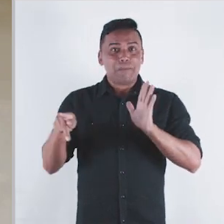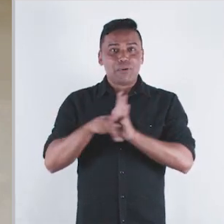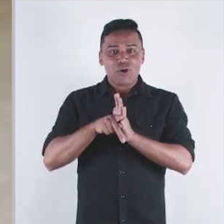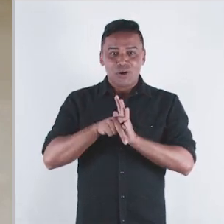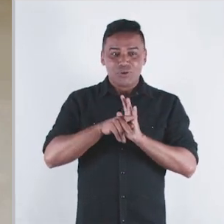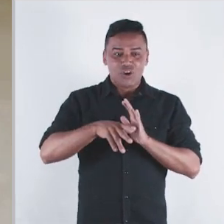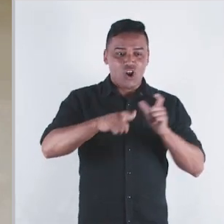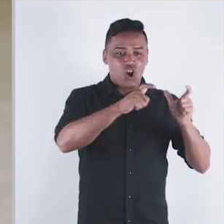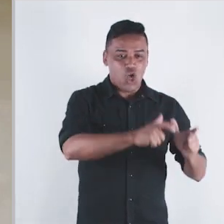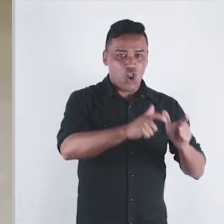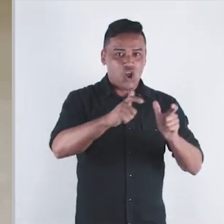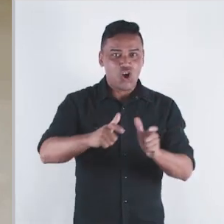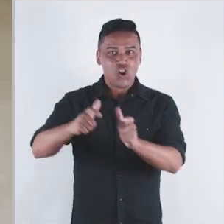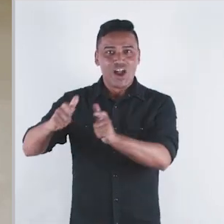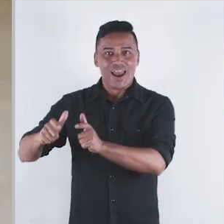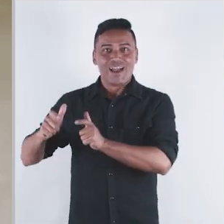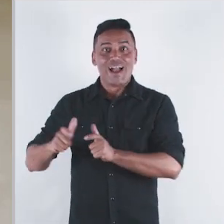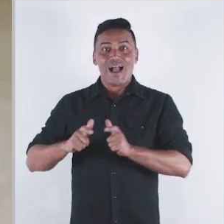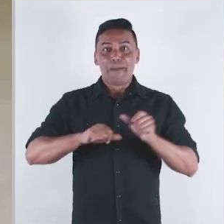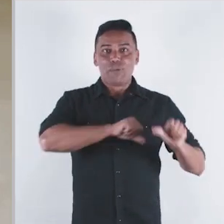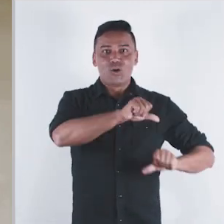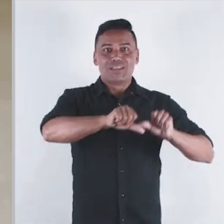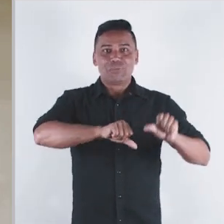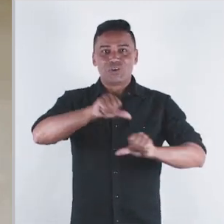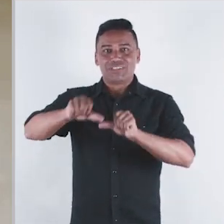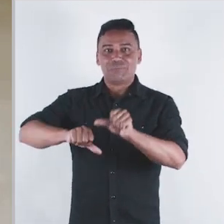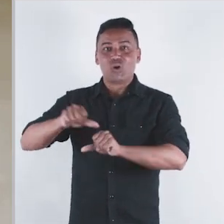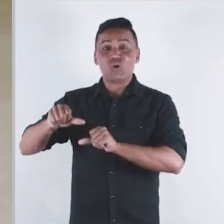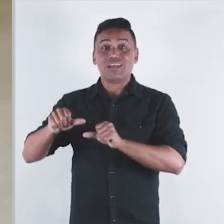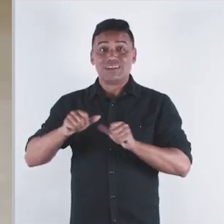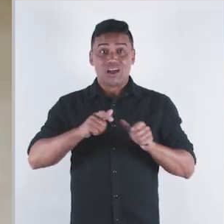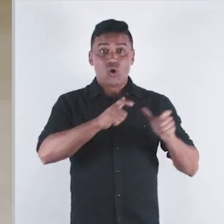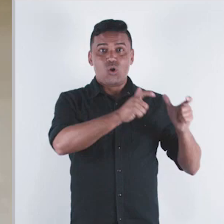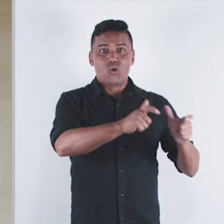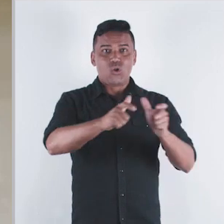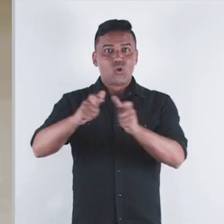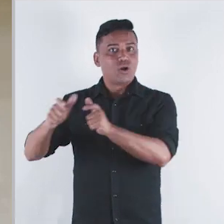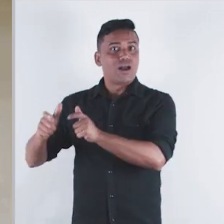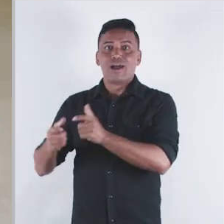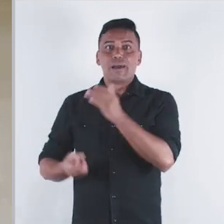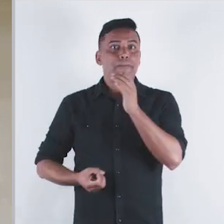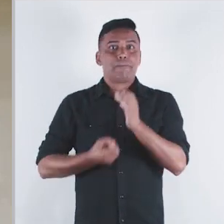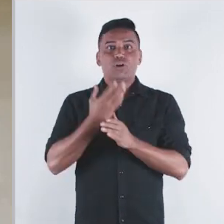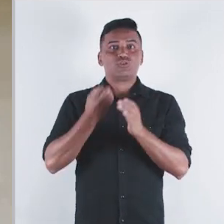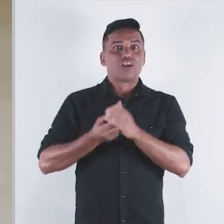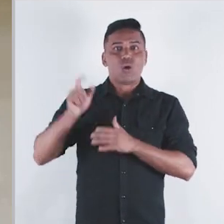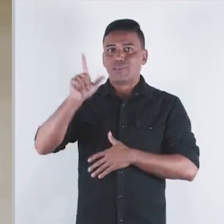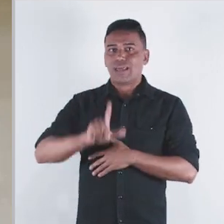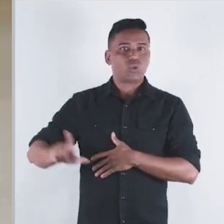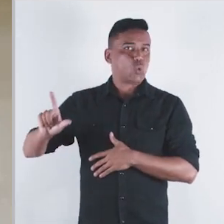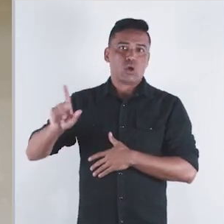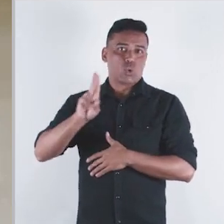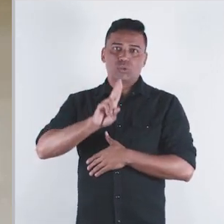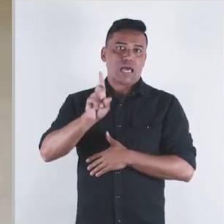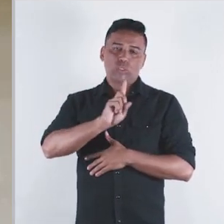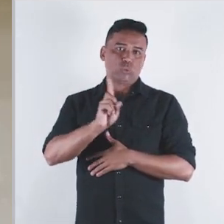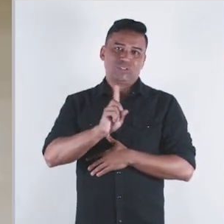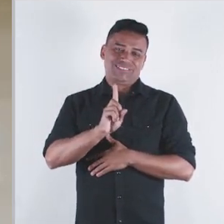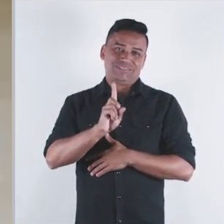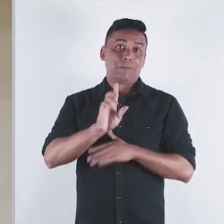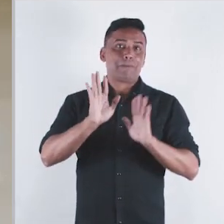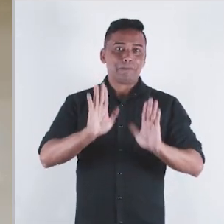espaços que eram espaços que, a princípio, não deveriam ser usados para a produção de literatura, mas que estão sendo,